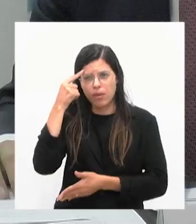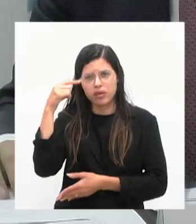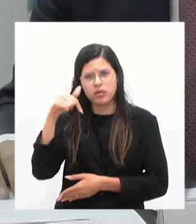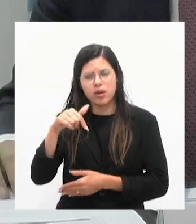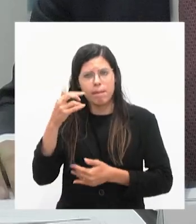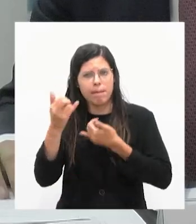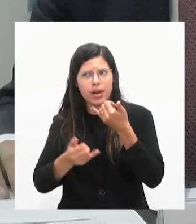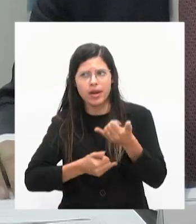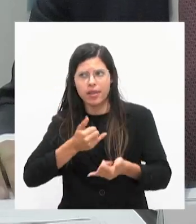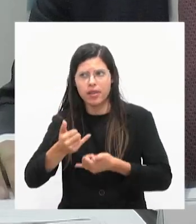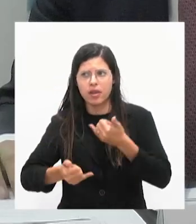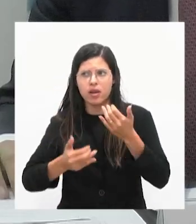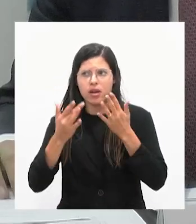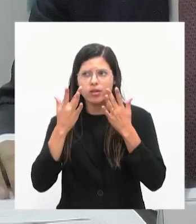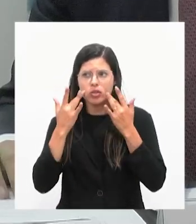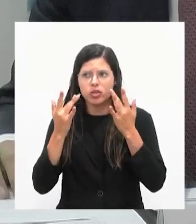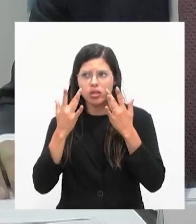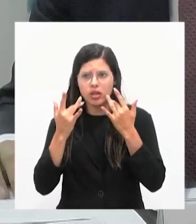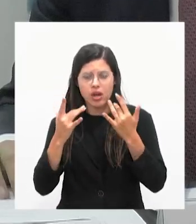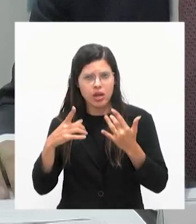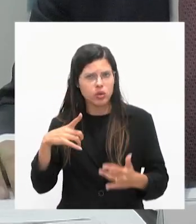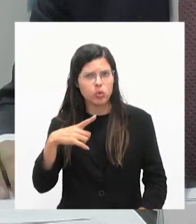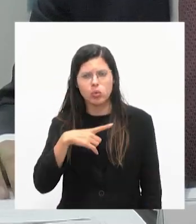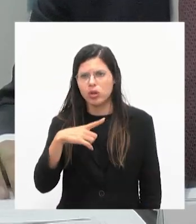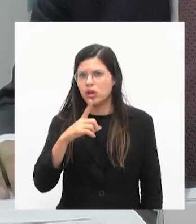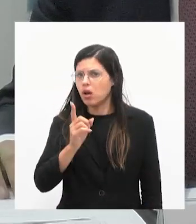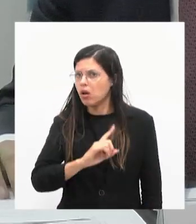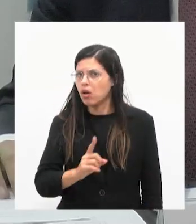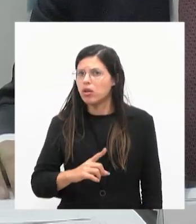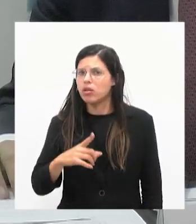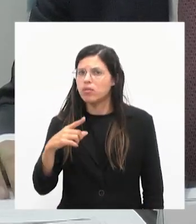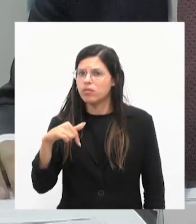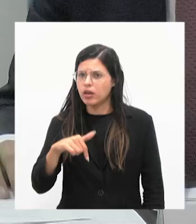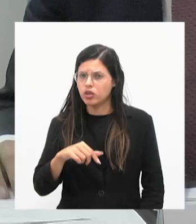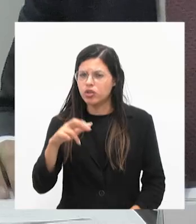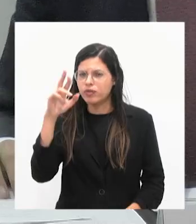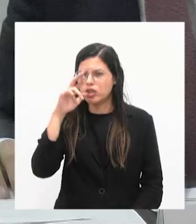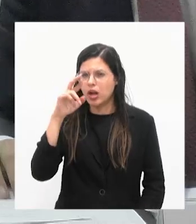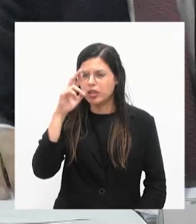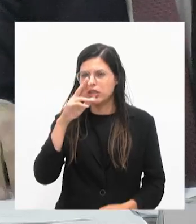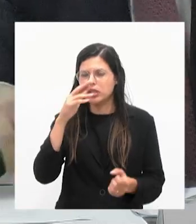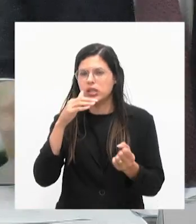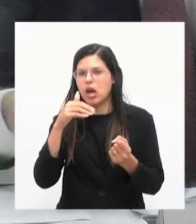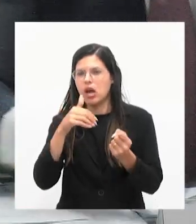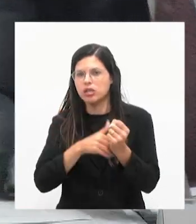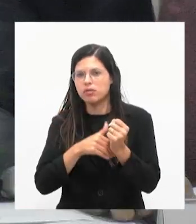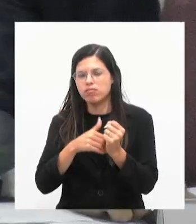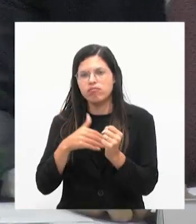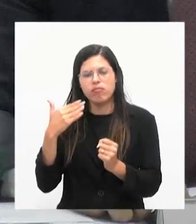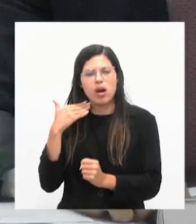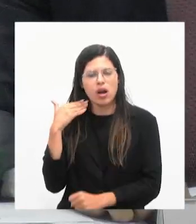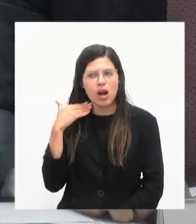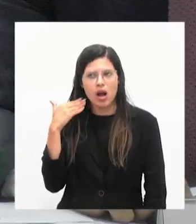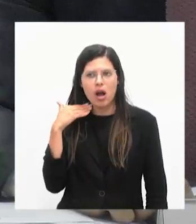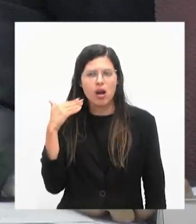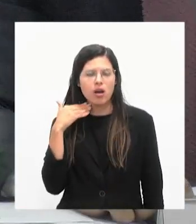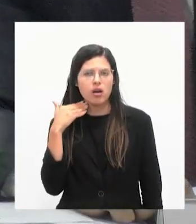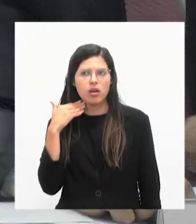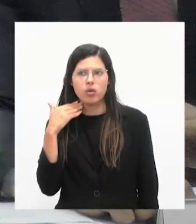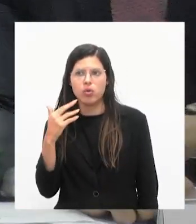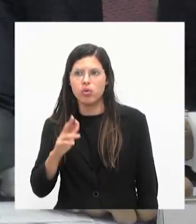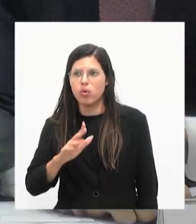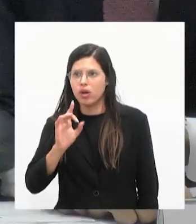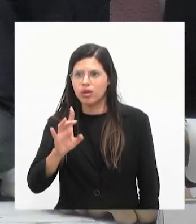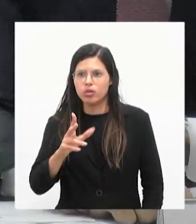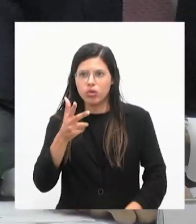brincadeira, que isso aqui é teatro. Haverá quebra de sigilo bancário, fiscal. Não é só vídeo, não. O vídeo é o